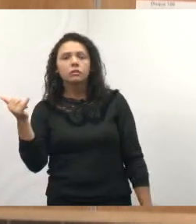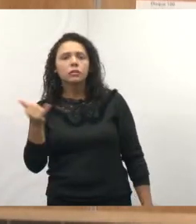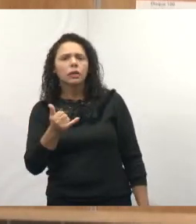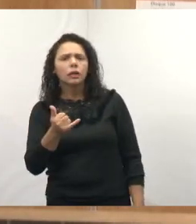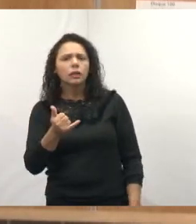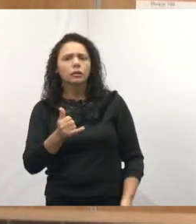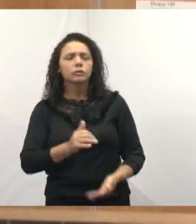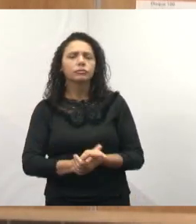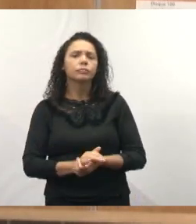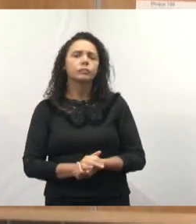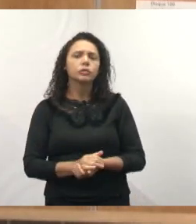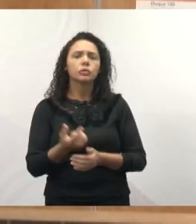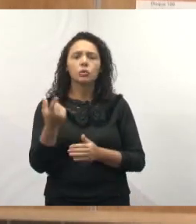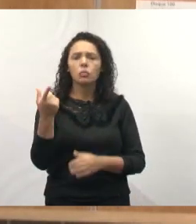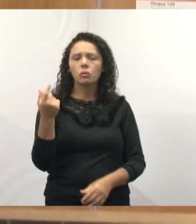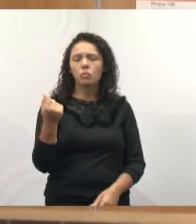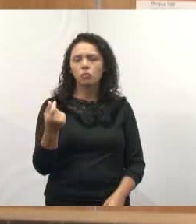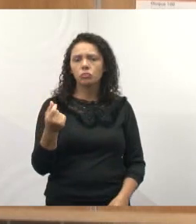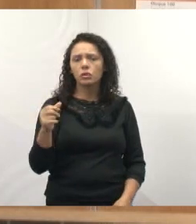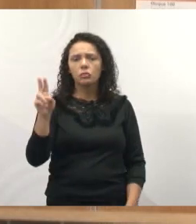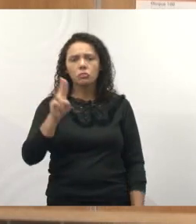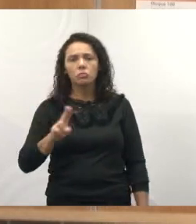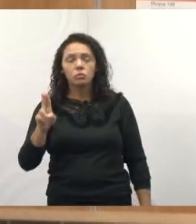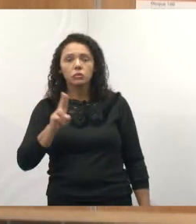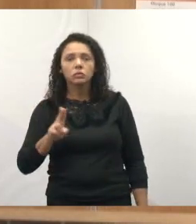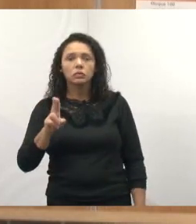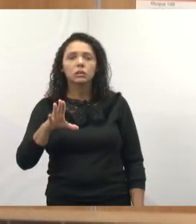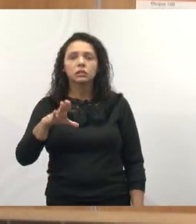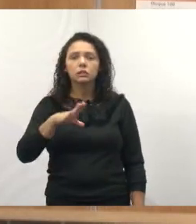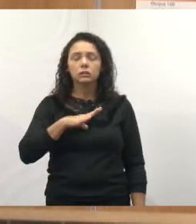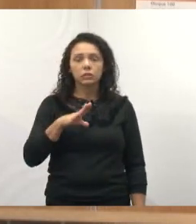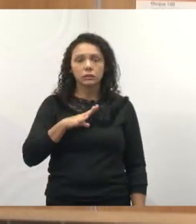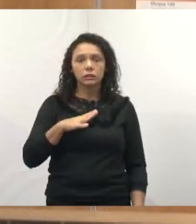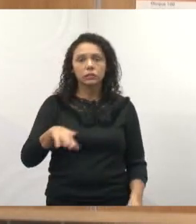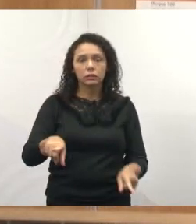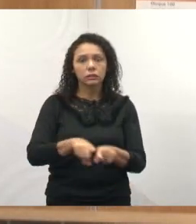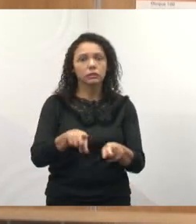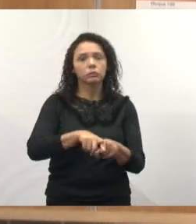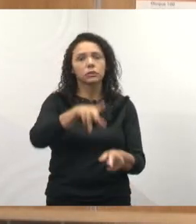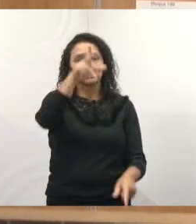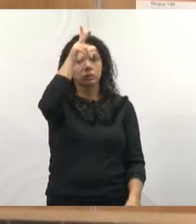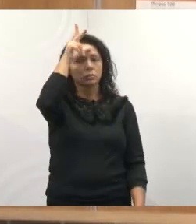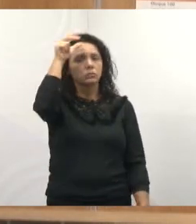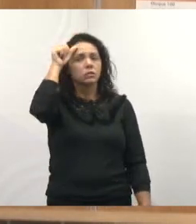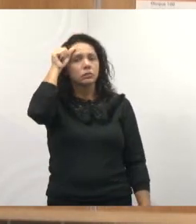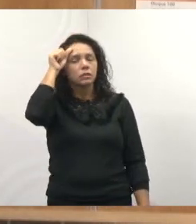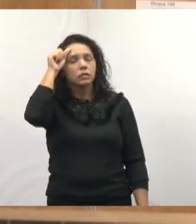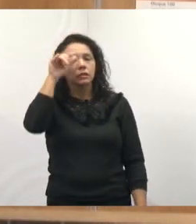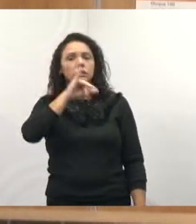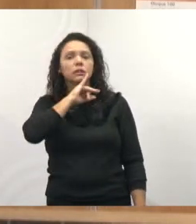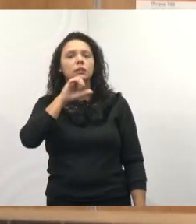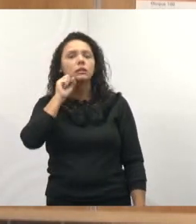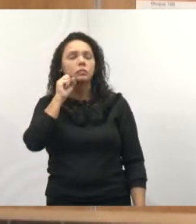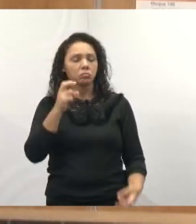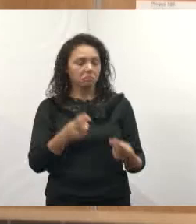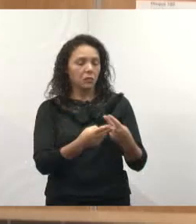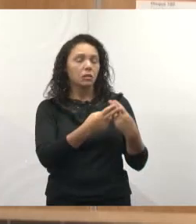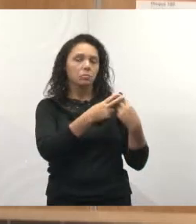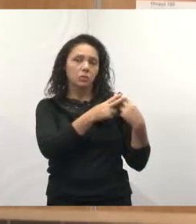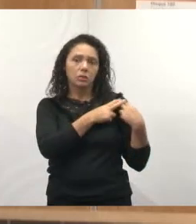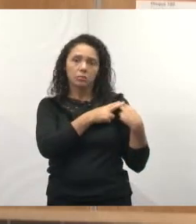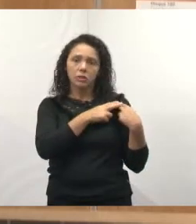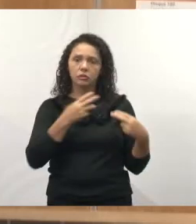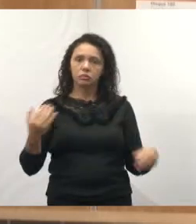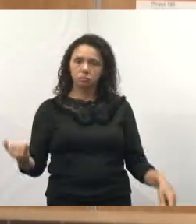uma cidade do tamanho de Jacareí, da responsabilidade que o prefeito tem, o Tribunal de Contas do Governo do Estado vem